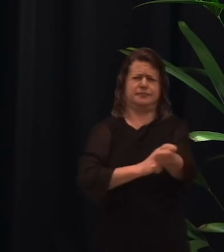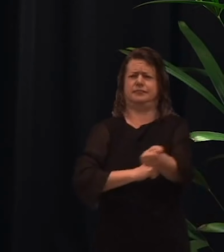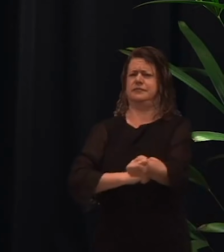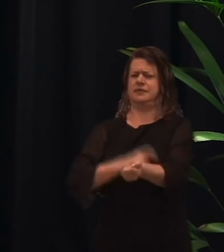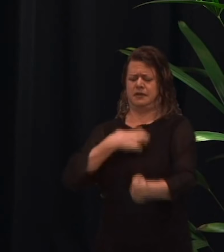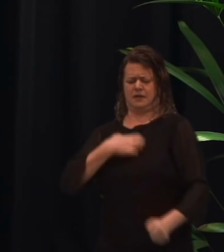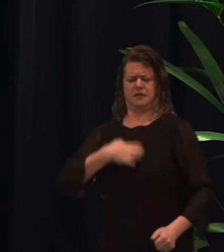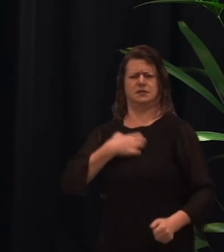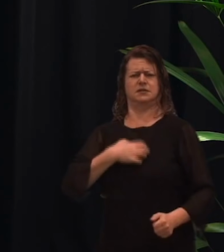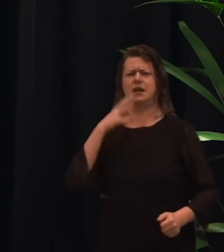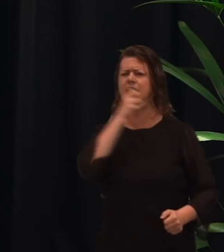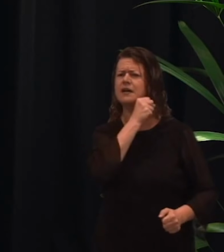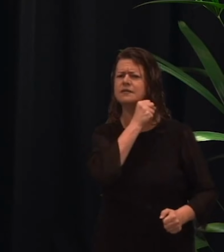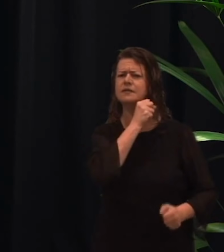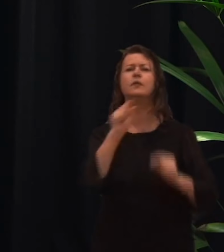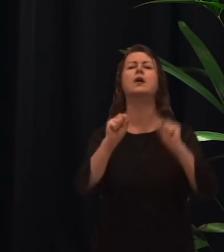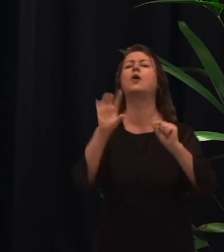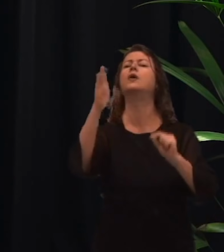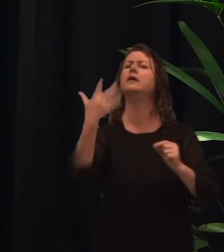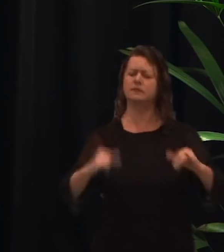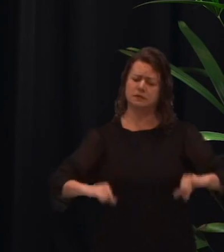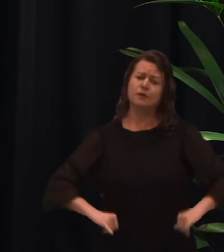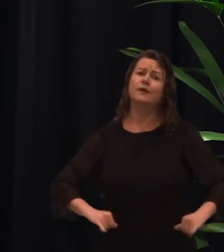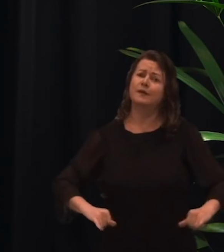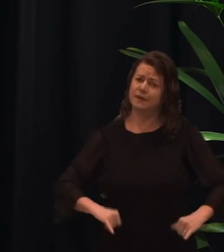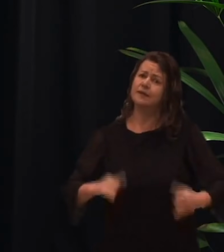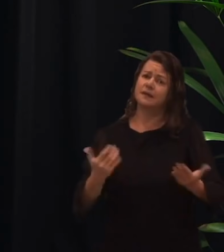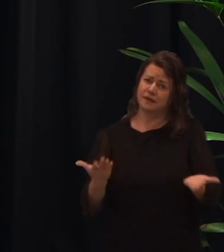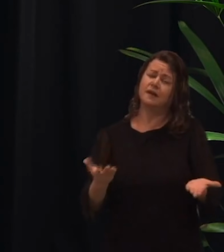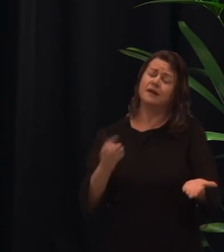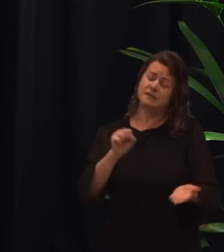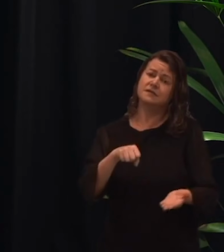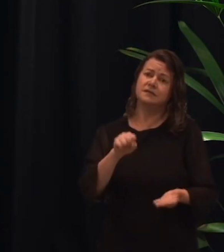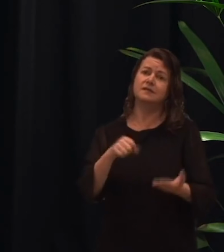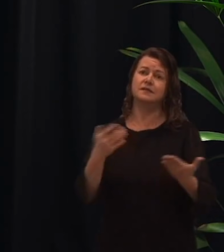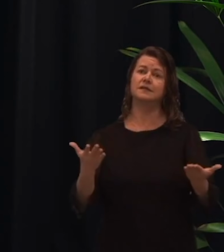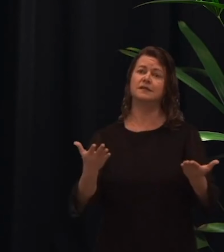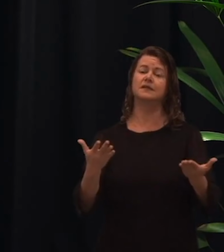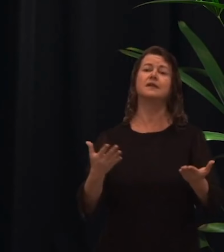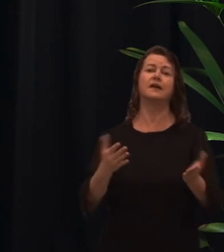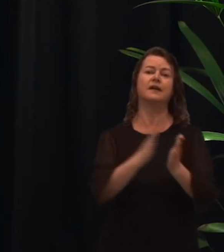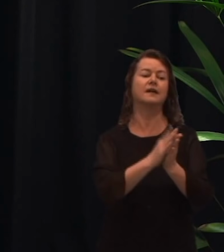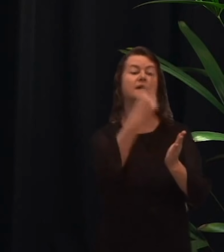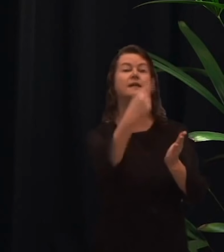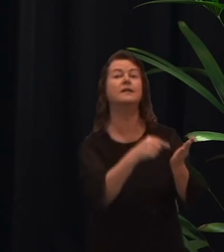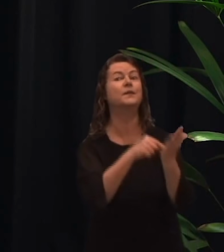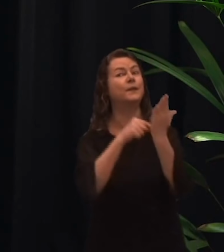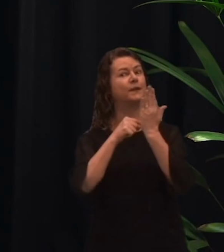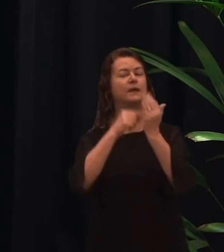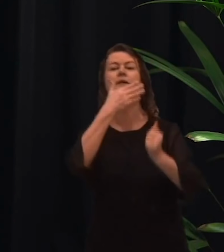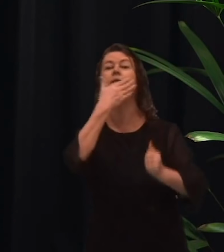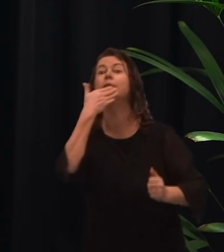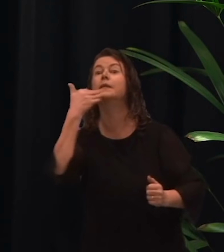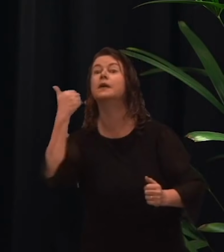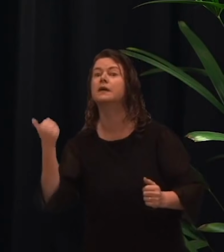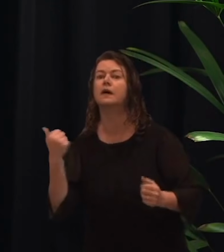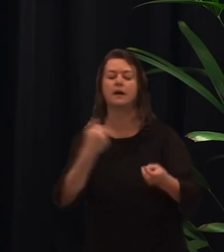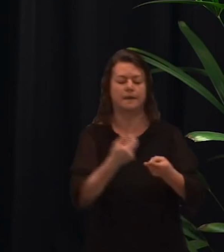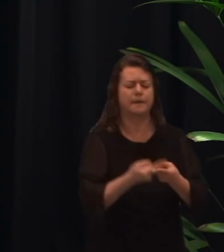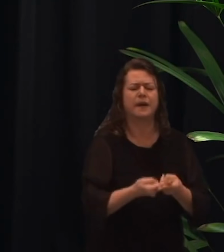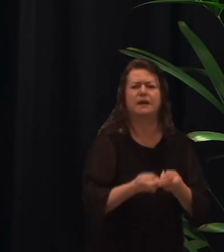pessoa que se irrita facilmente, ela vai sofrer. O texto nos diz mais ou menos assim: é melhor ser